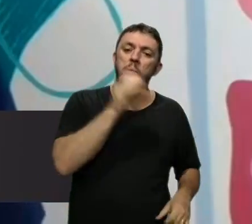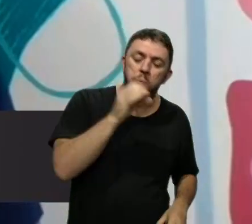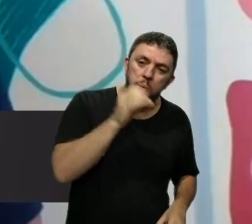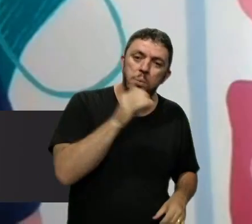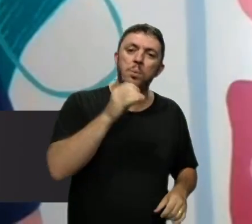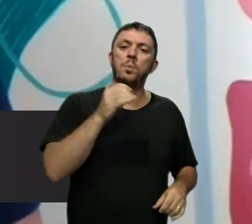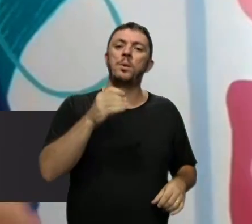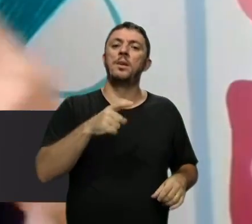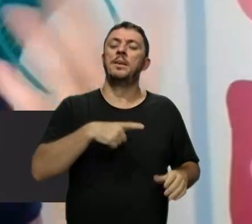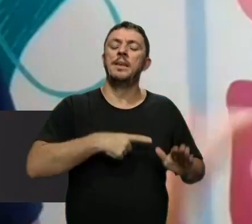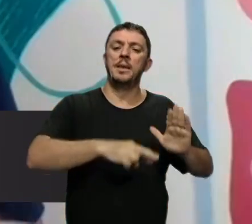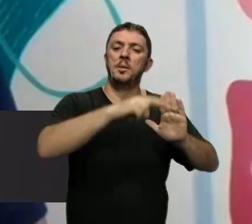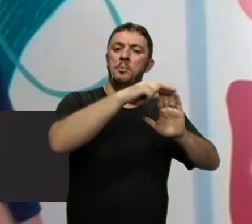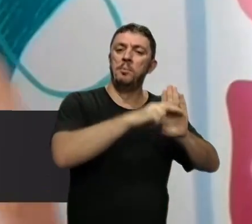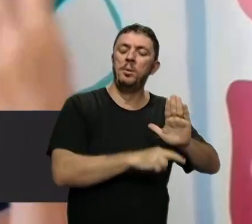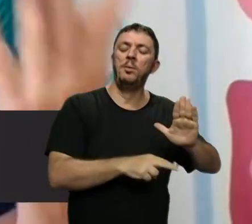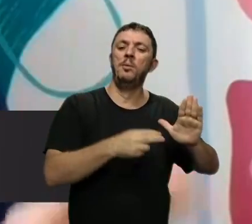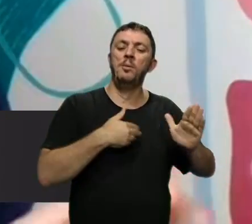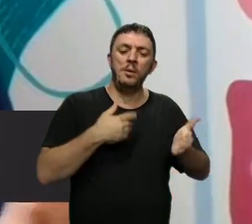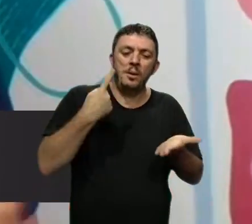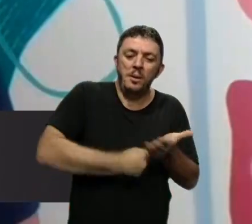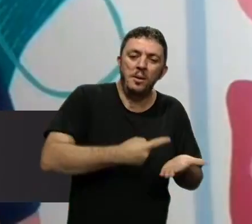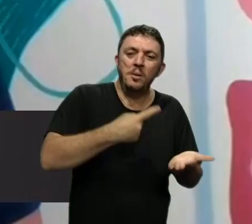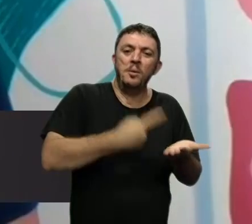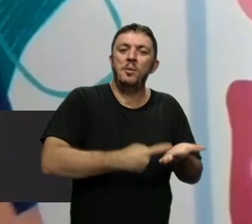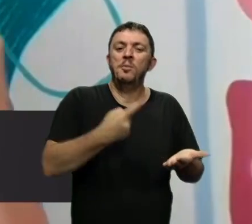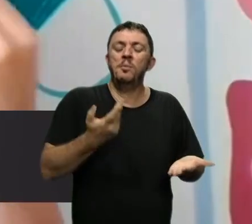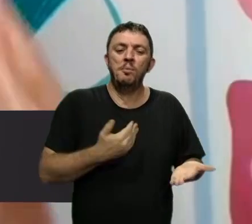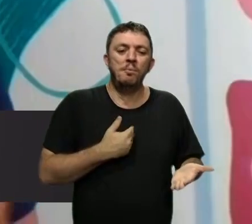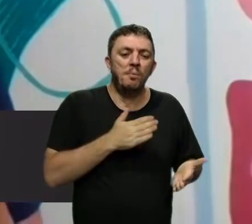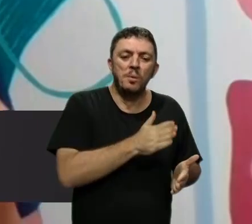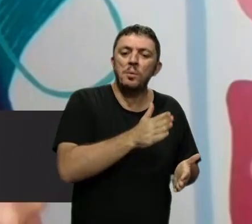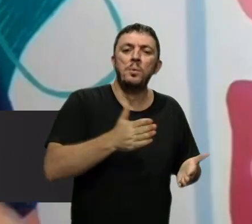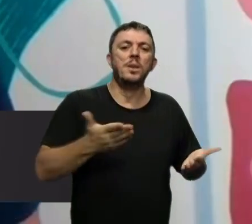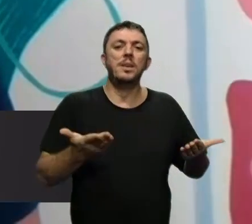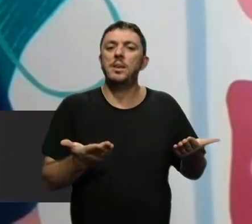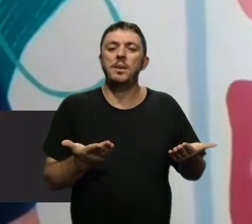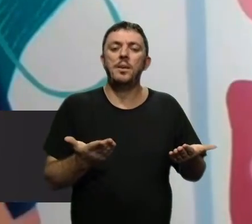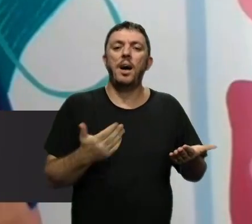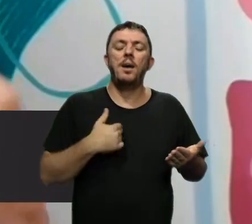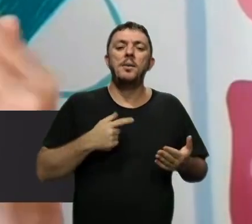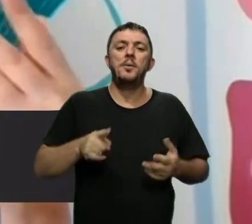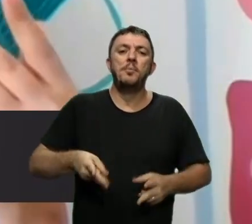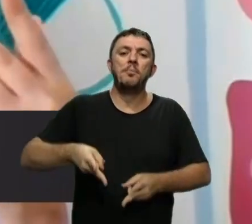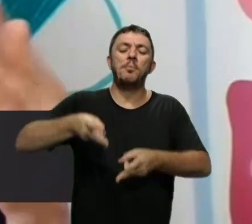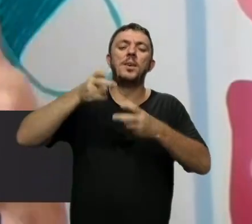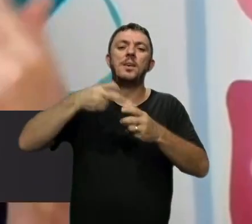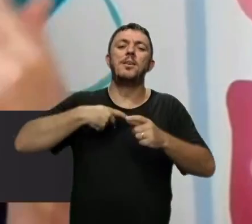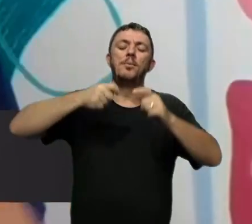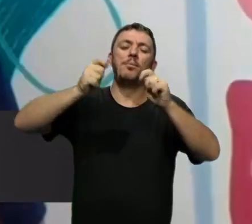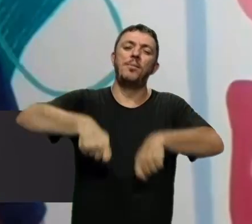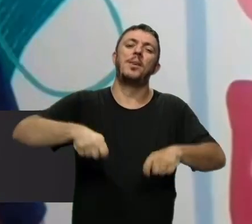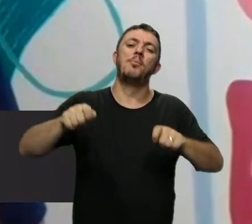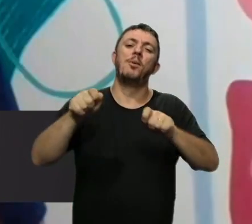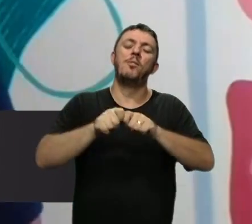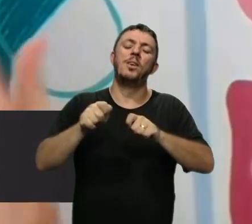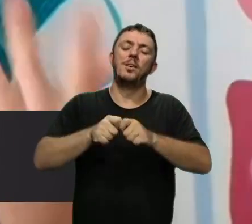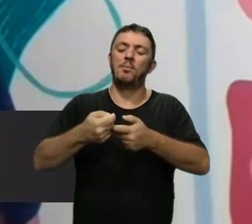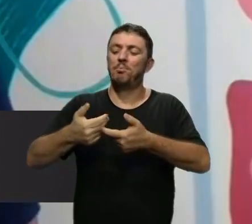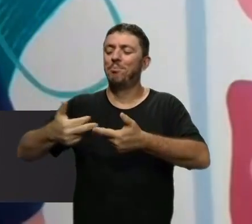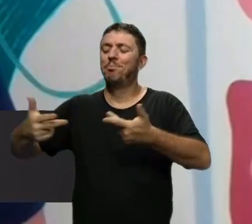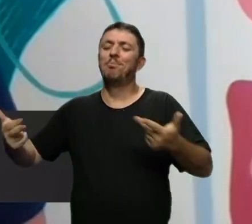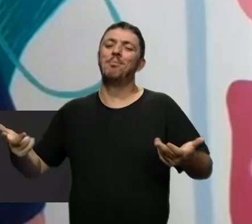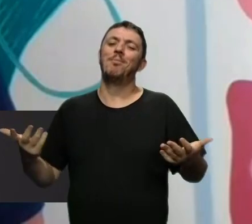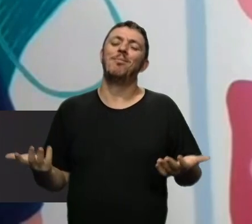cumprir tarefas e compromissos e agendas, a gente acaba não percebendo, né, o que está acontecendo,